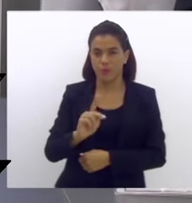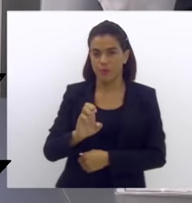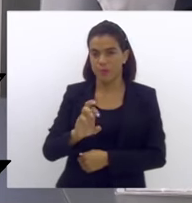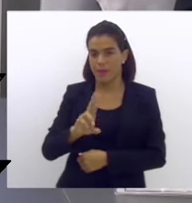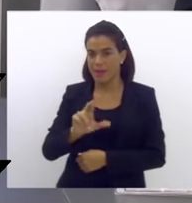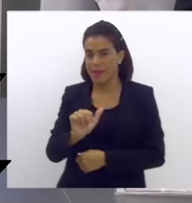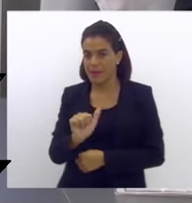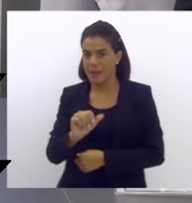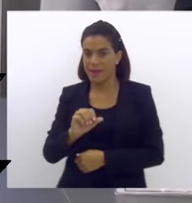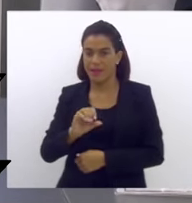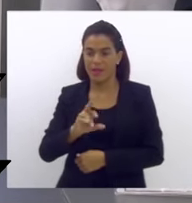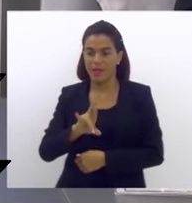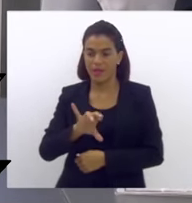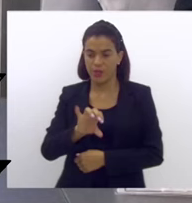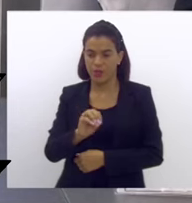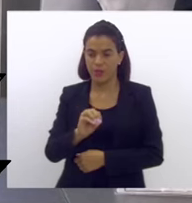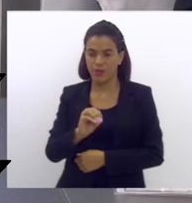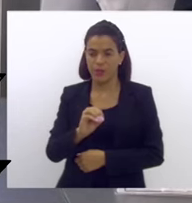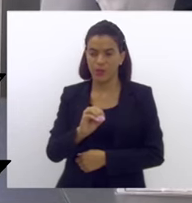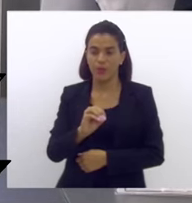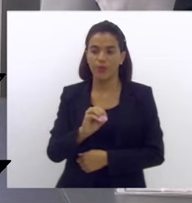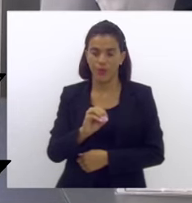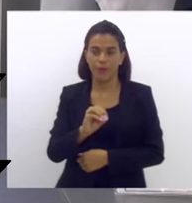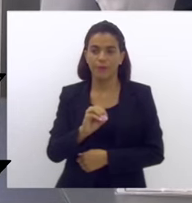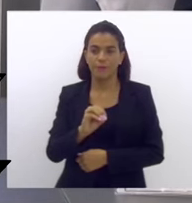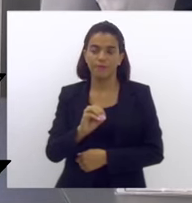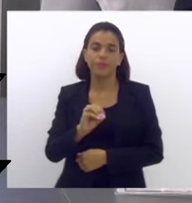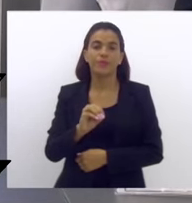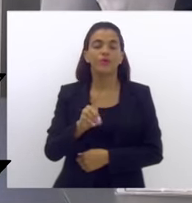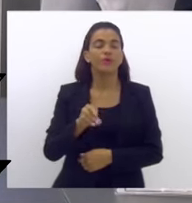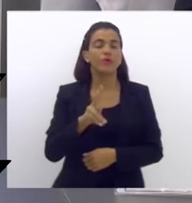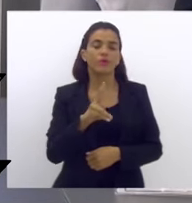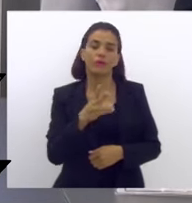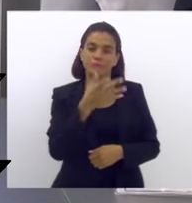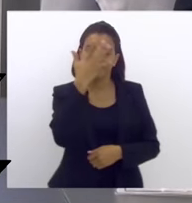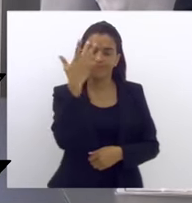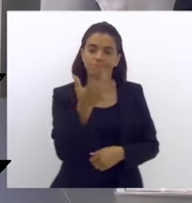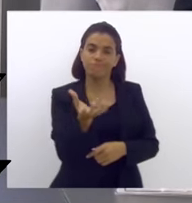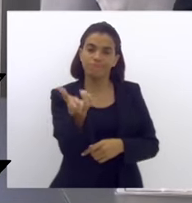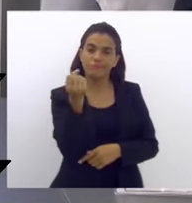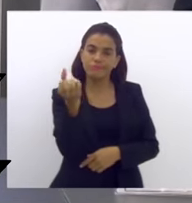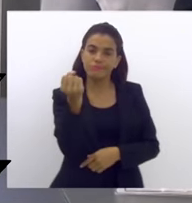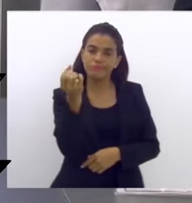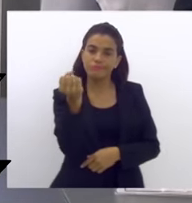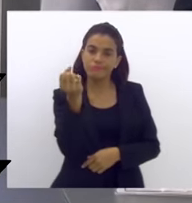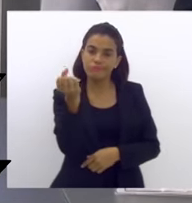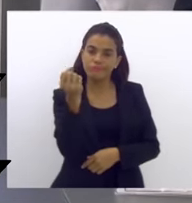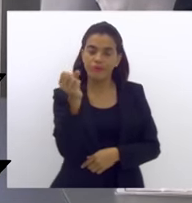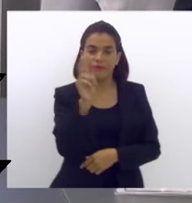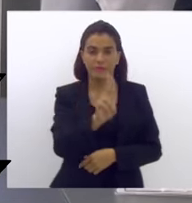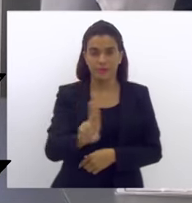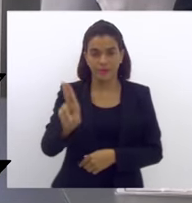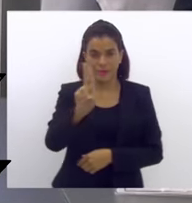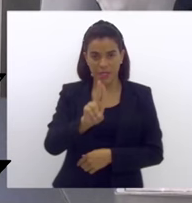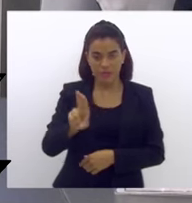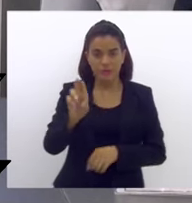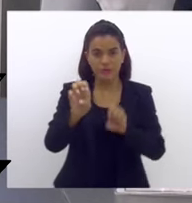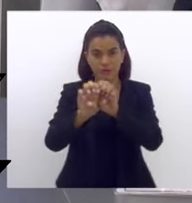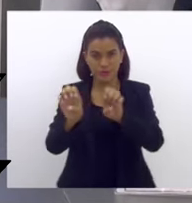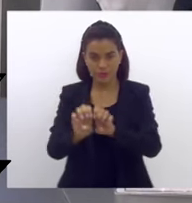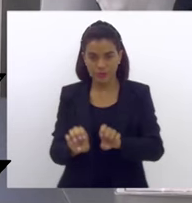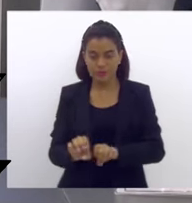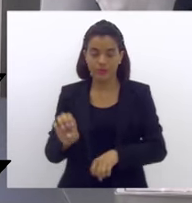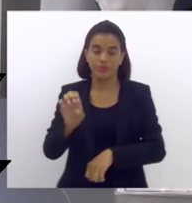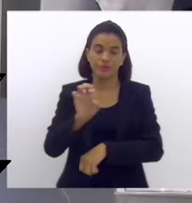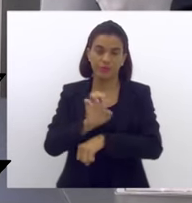9191 de 2 de março de X1 aos beneficiários do mesmo será utilizada exclusivamente a estrutura existente da rede